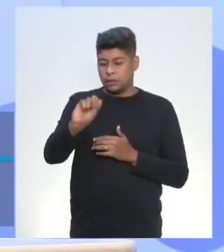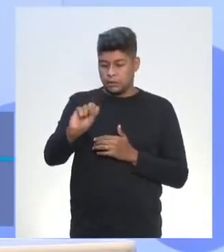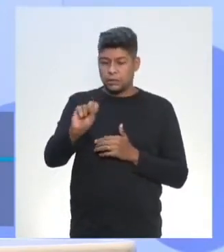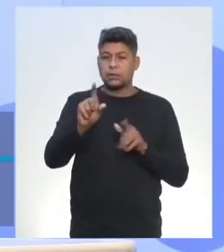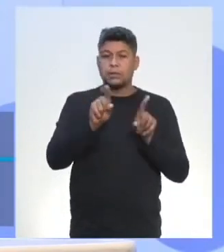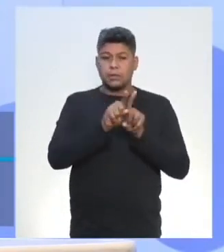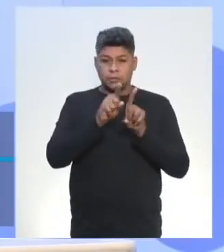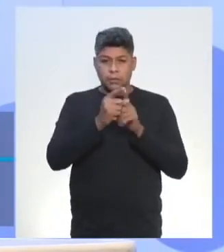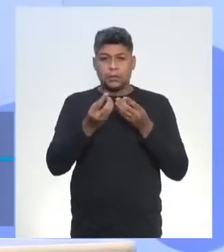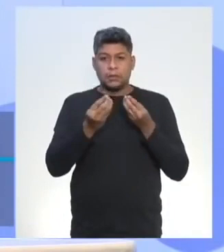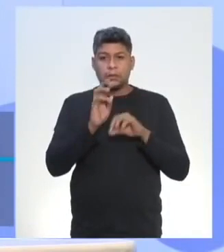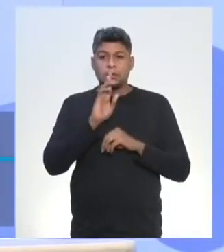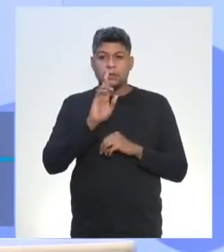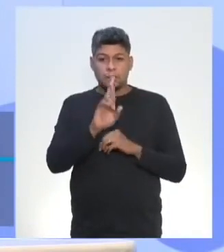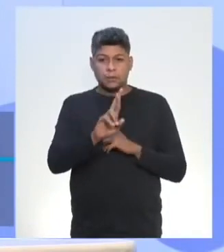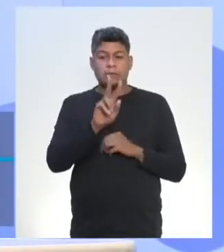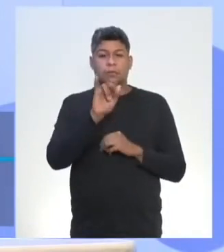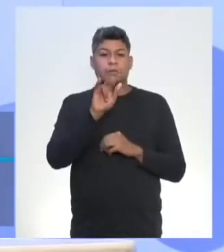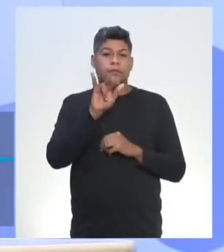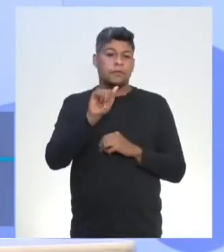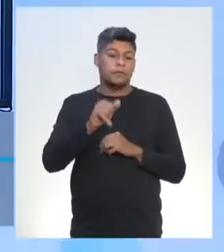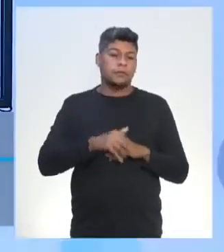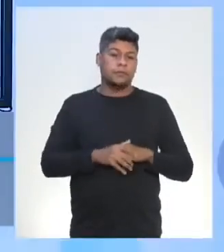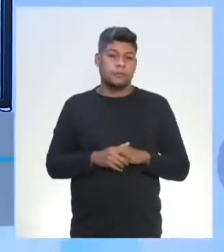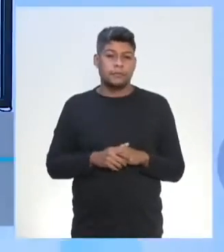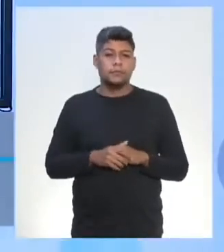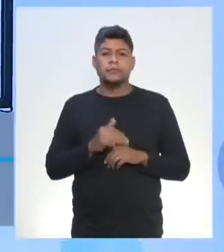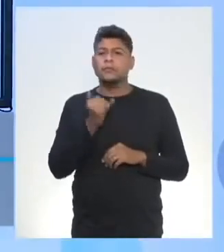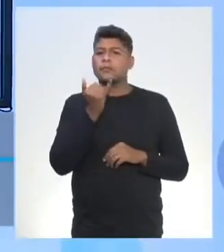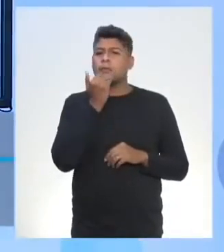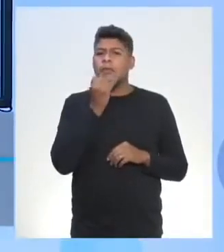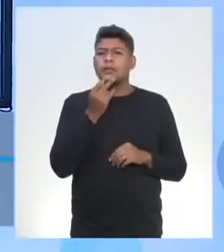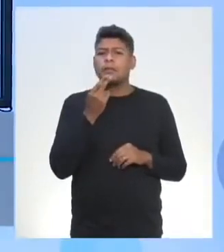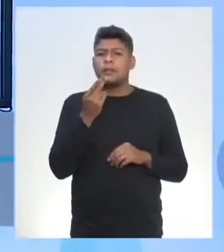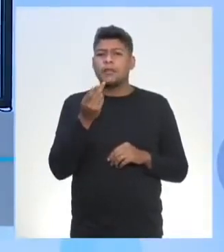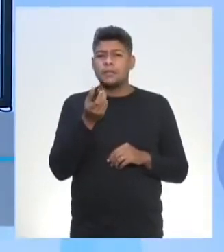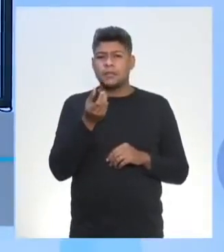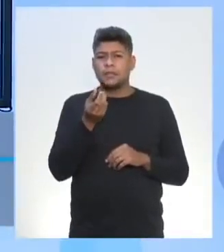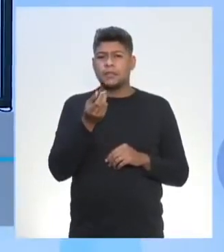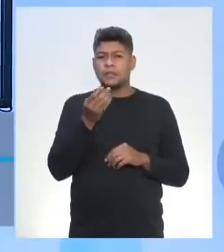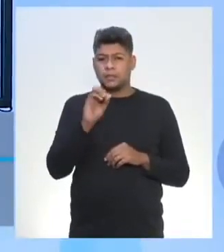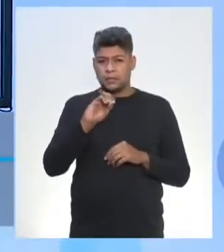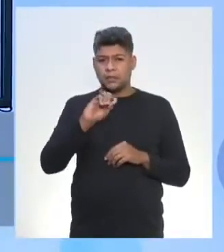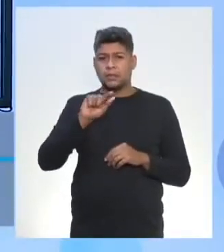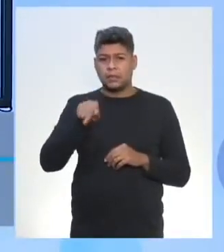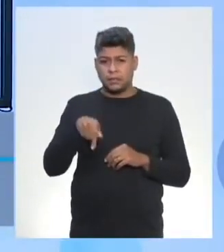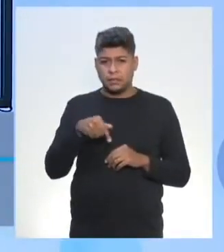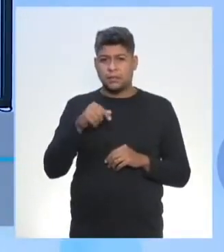também colocando as respostas. Vivi? Desculpa, você falou 0,600?